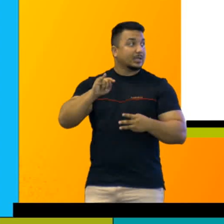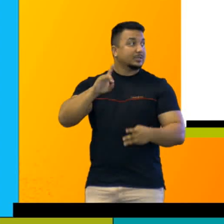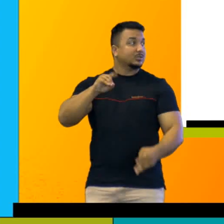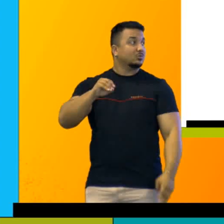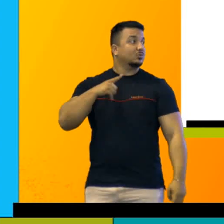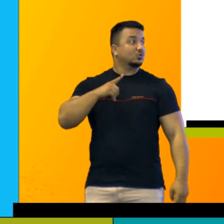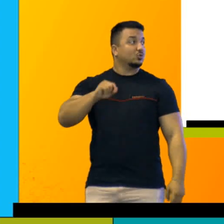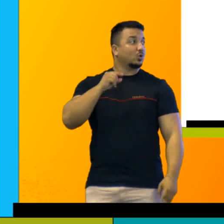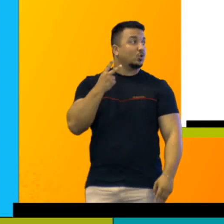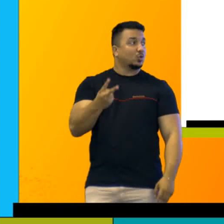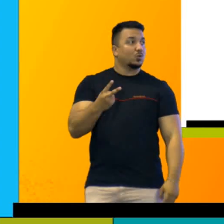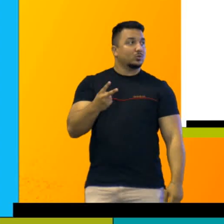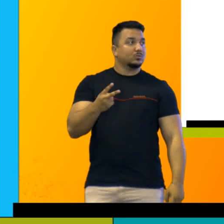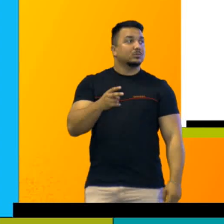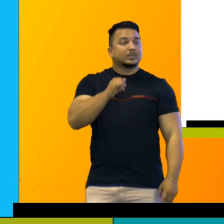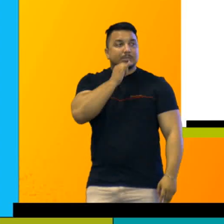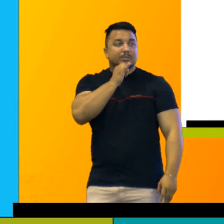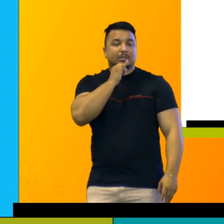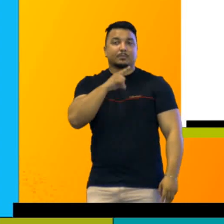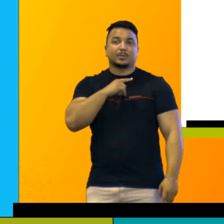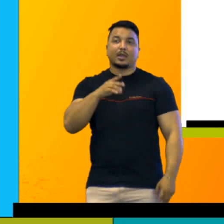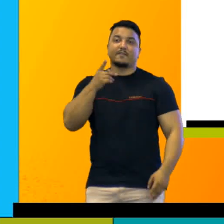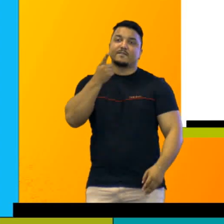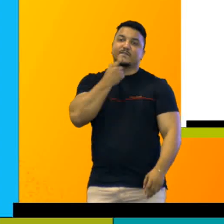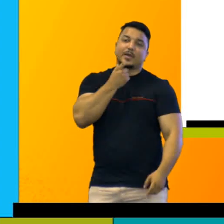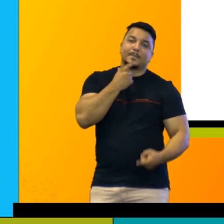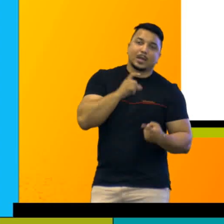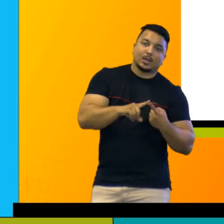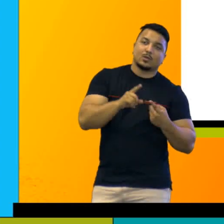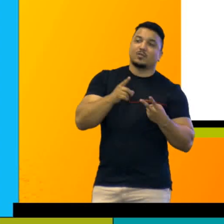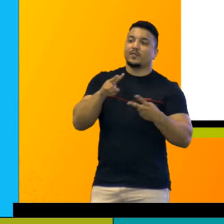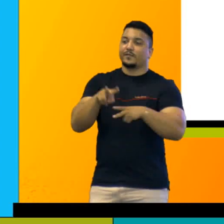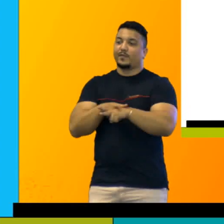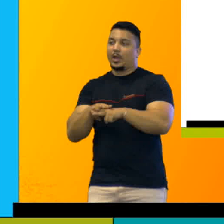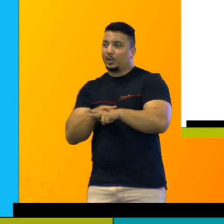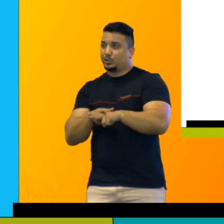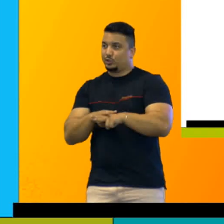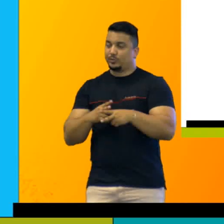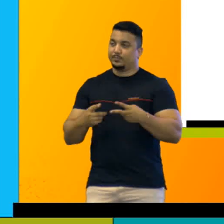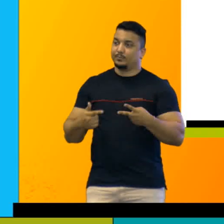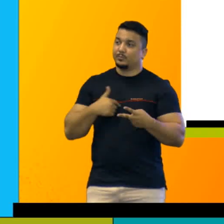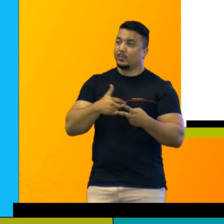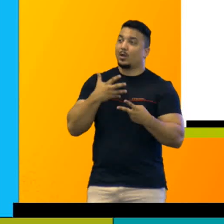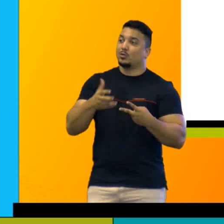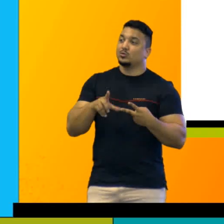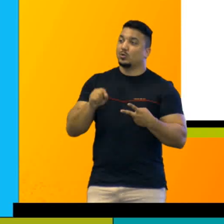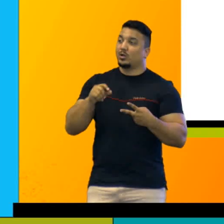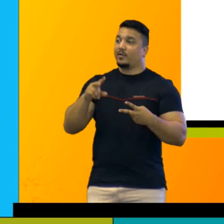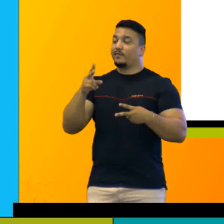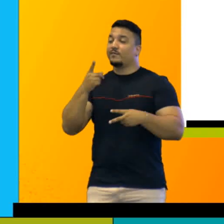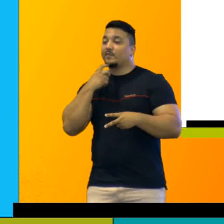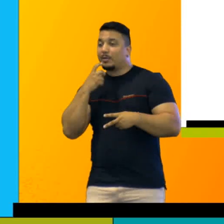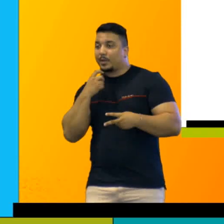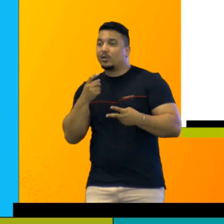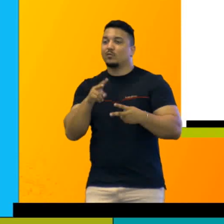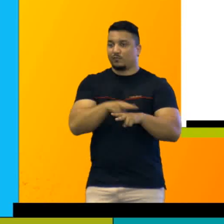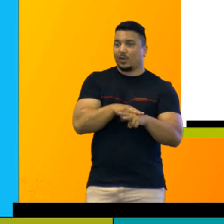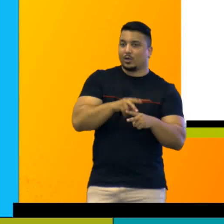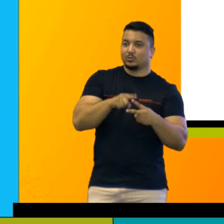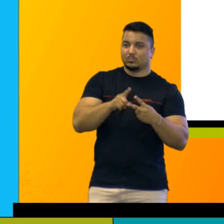escolher 2. Digamos que eu tenho o tecido vermelho e o tecido verde. Aí eu escolhi o vermelho e o